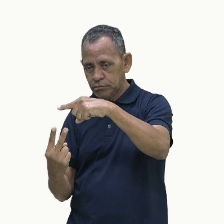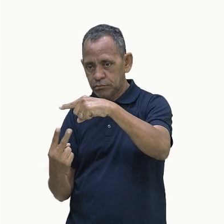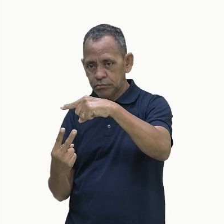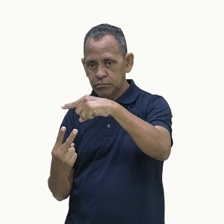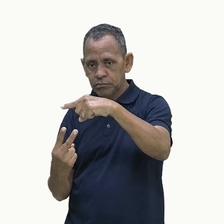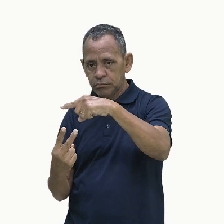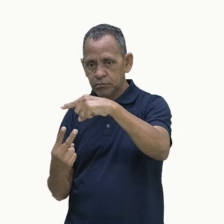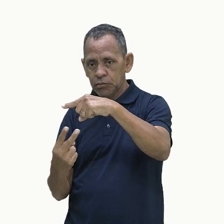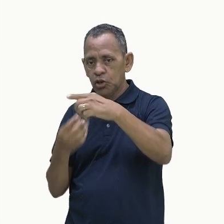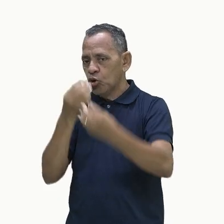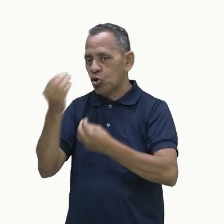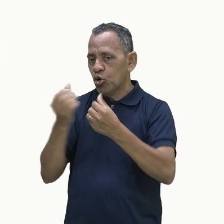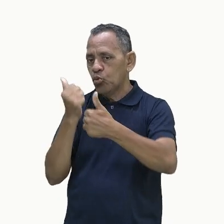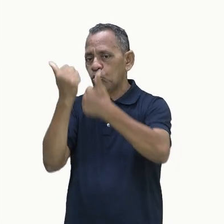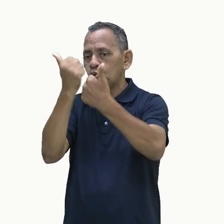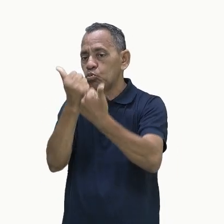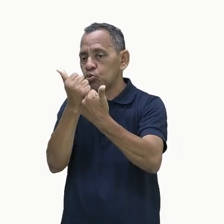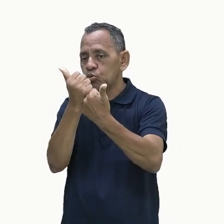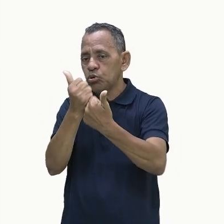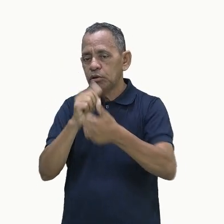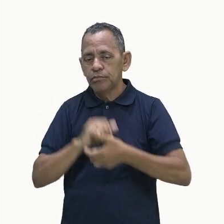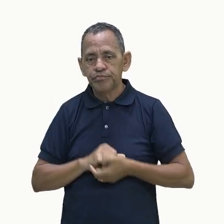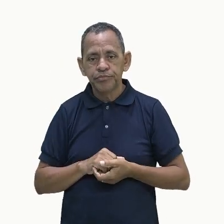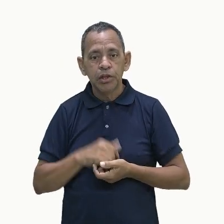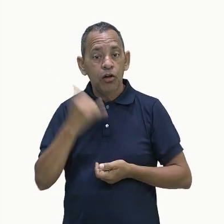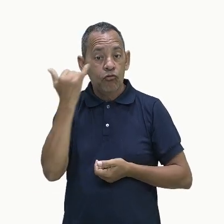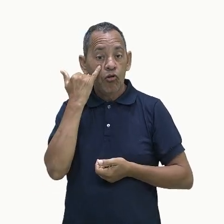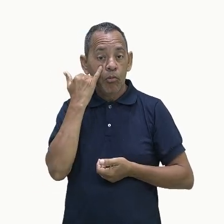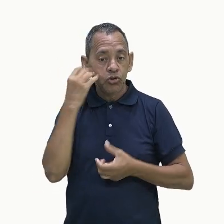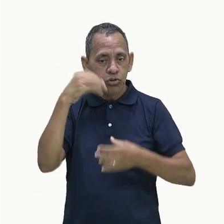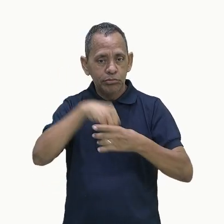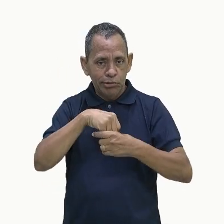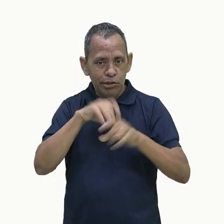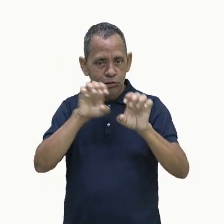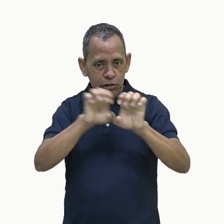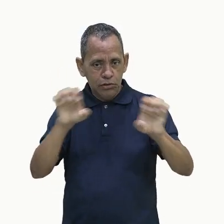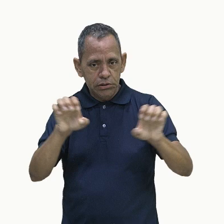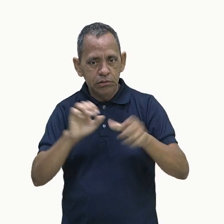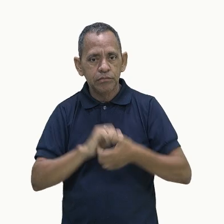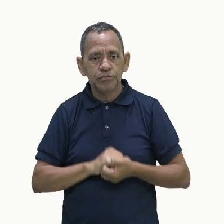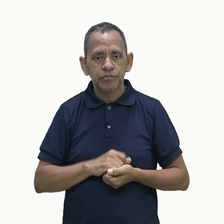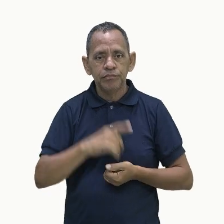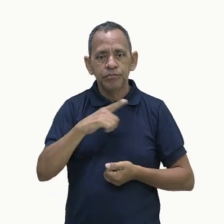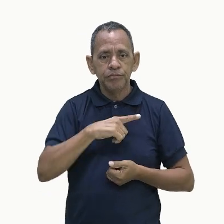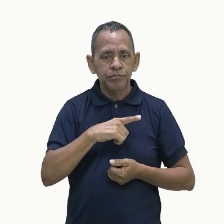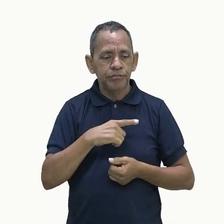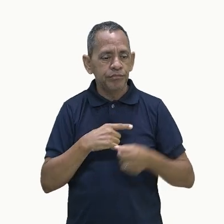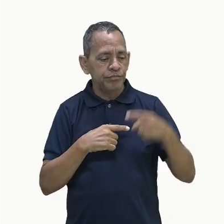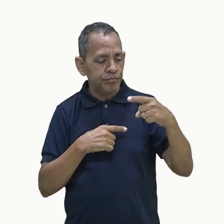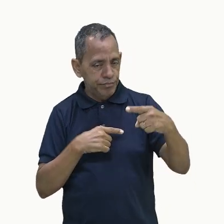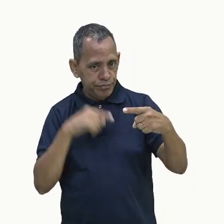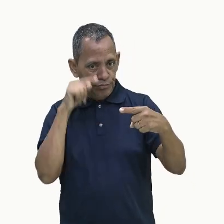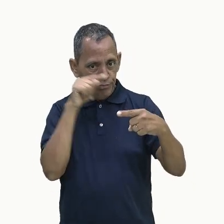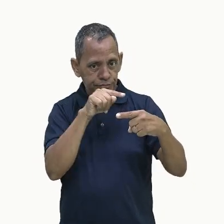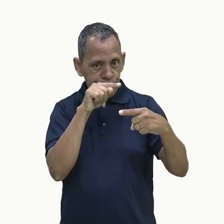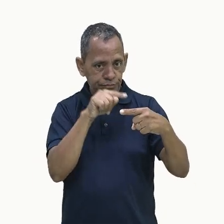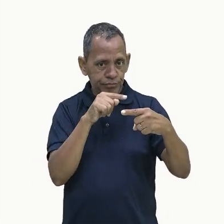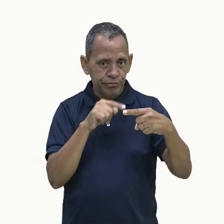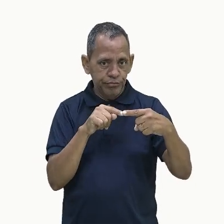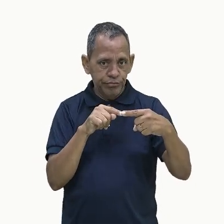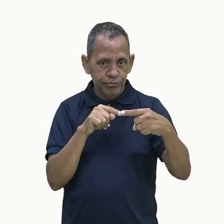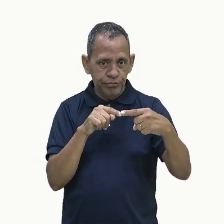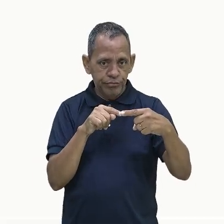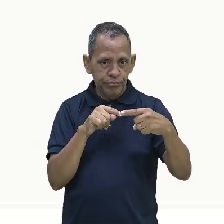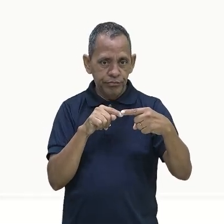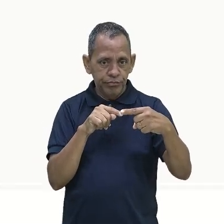Aí nós temos, substituindo os dados na equação, nós temos. Aí depois a gente olha a nossa resposta. Aí